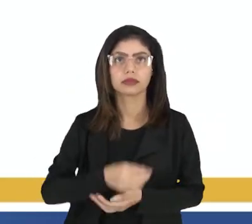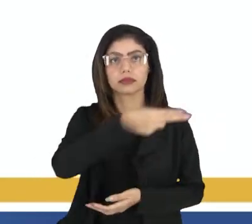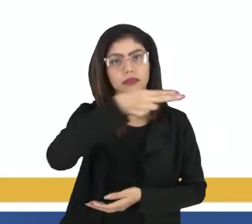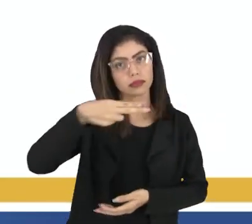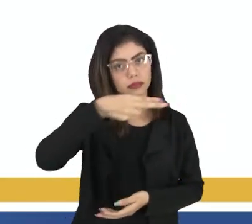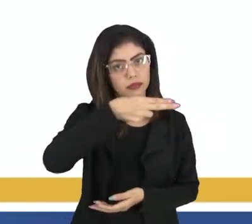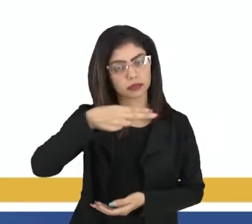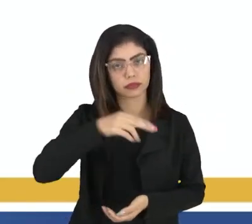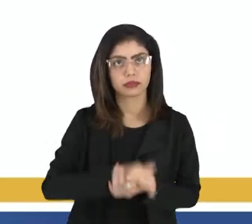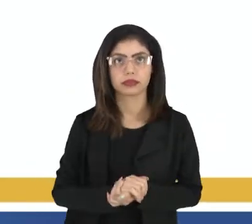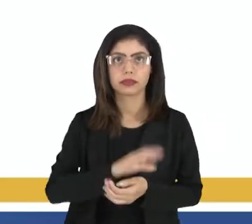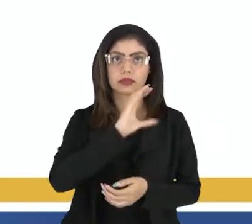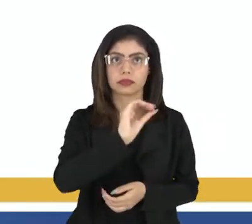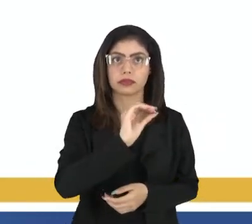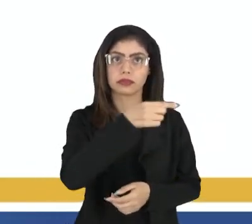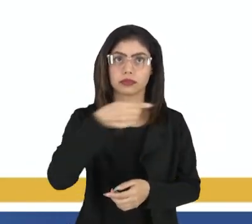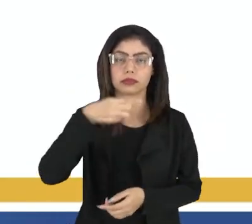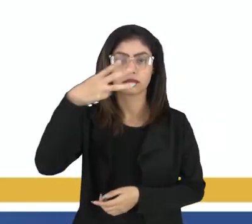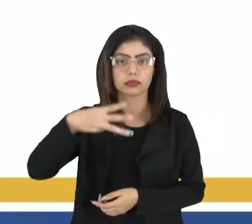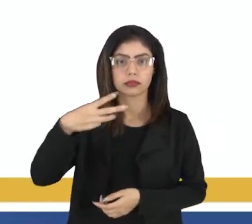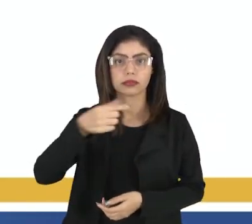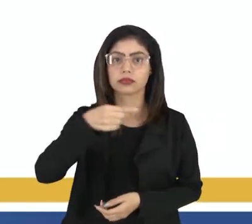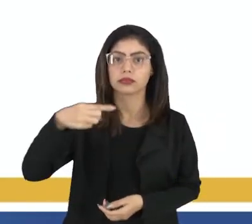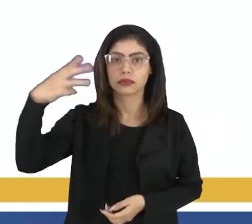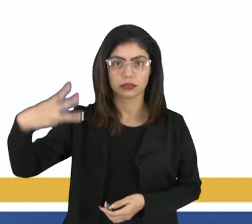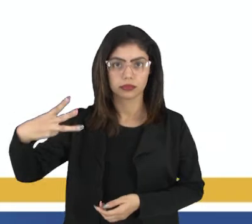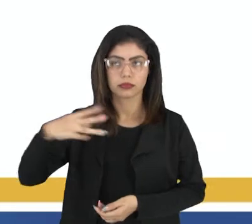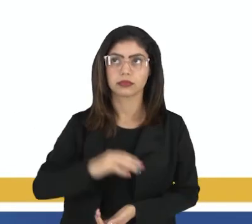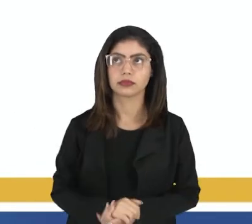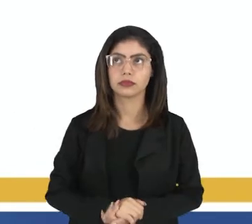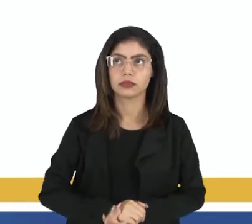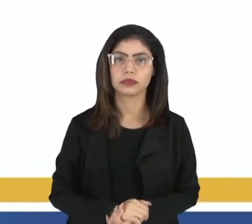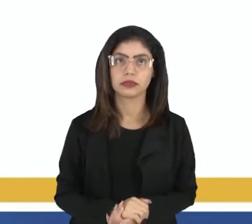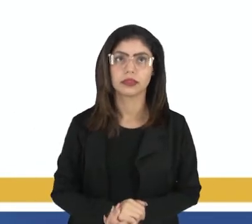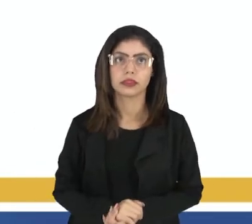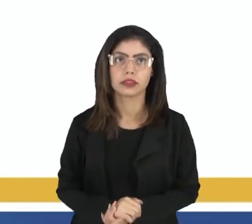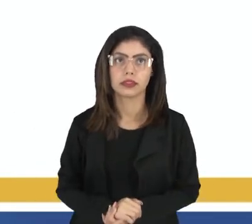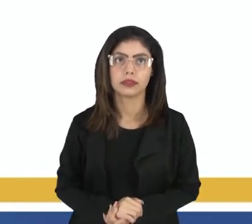então, 0 menos 3 é igual a menos 3.